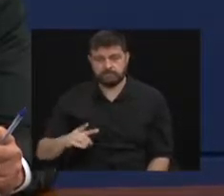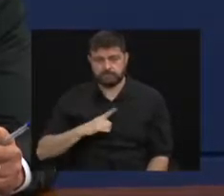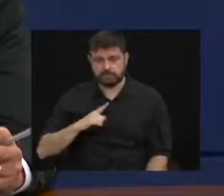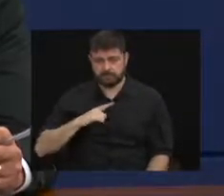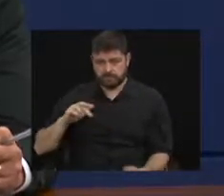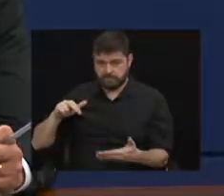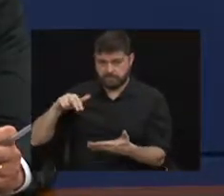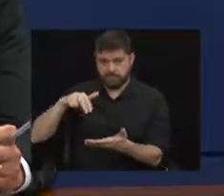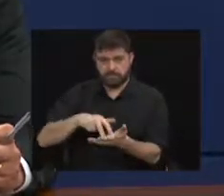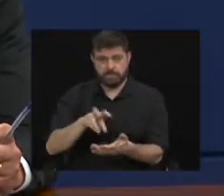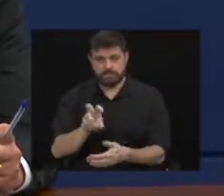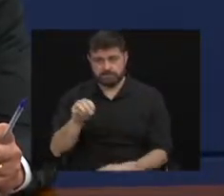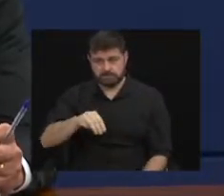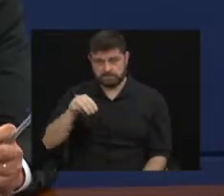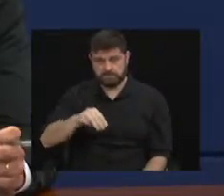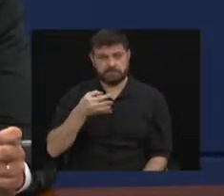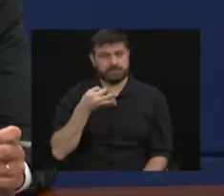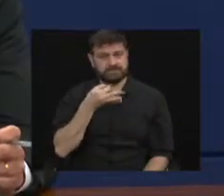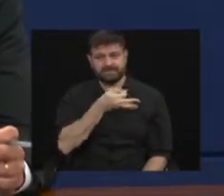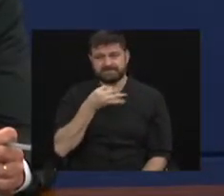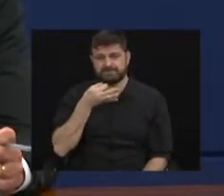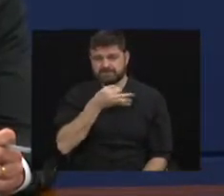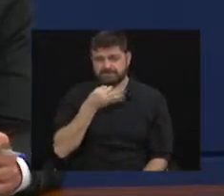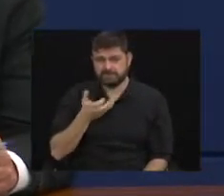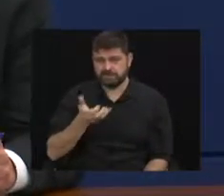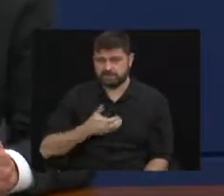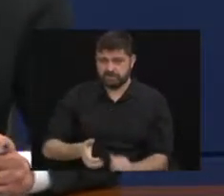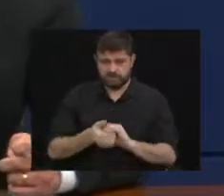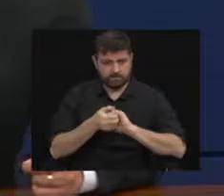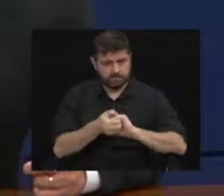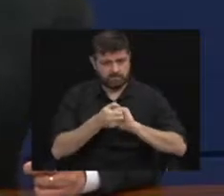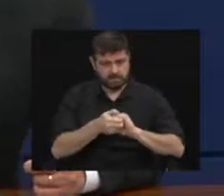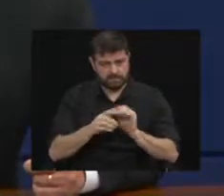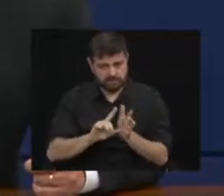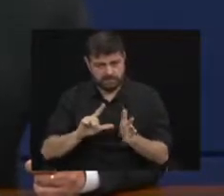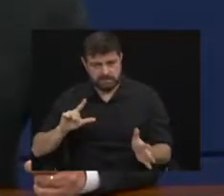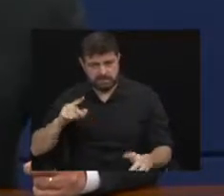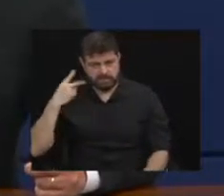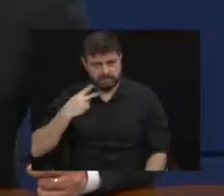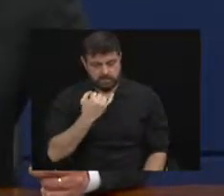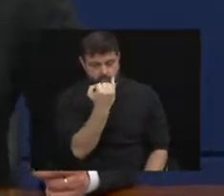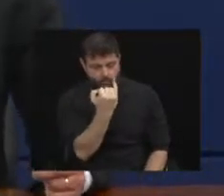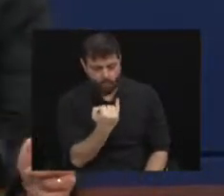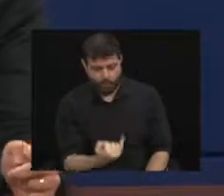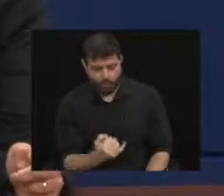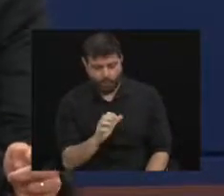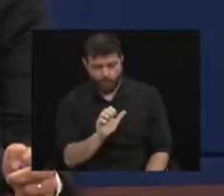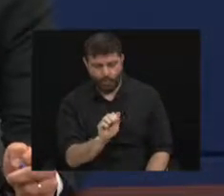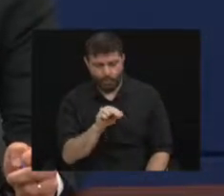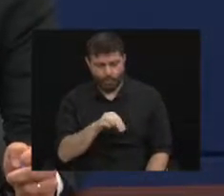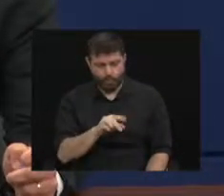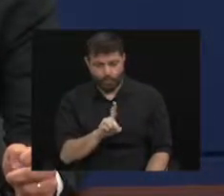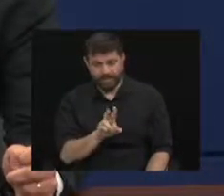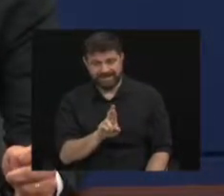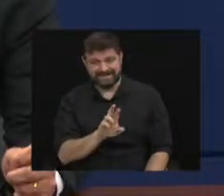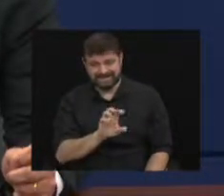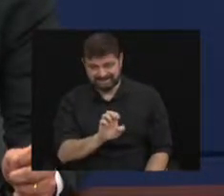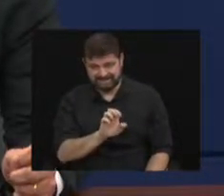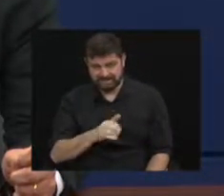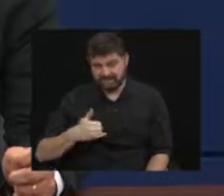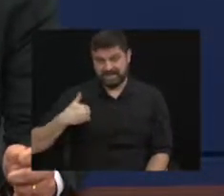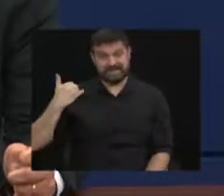bem-sucedidos. Esse é o meu desejo, senhor presidente, senhores vereadores. Muito boa noite a todos e uma boa eleição no dia 2 de outubro,